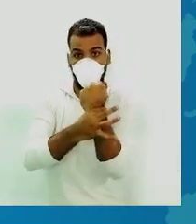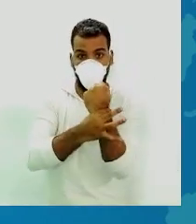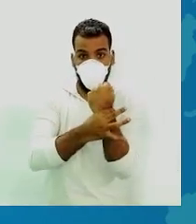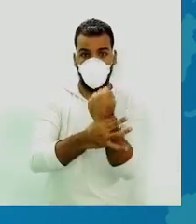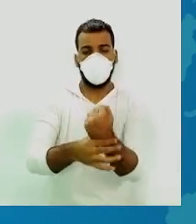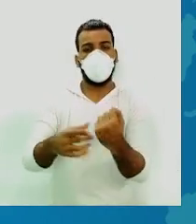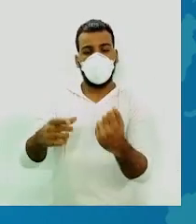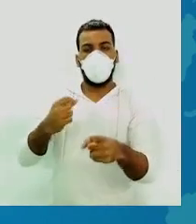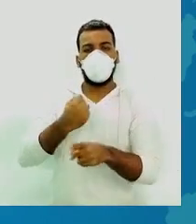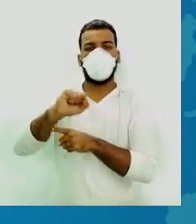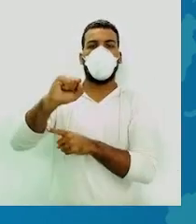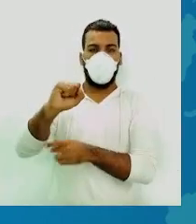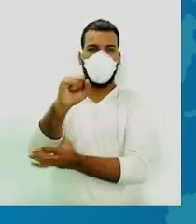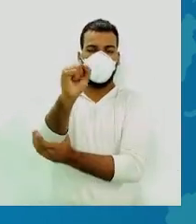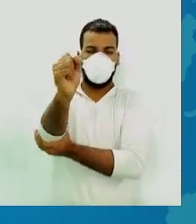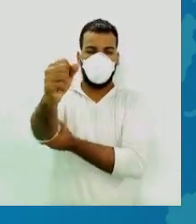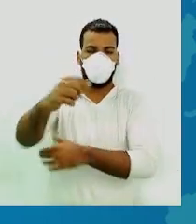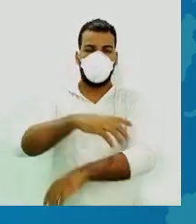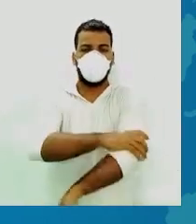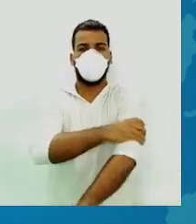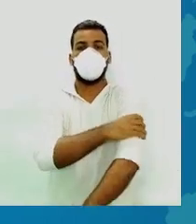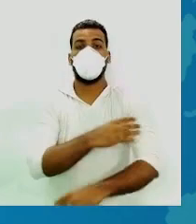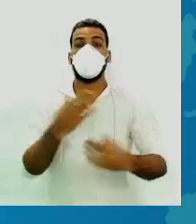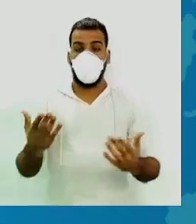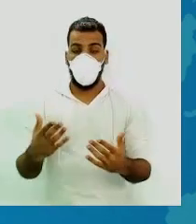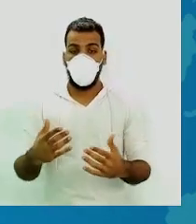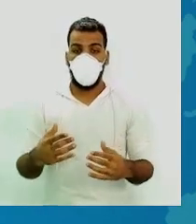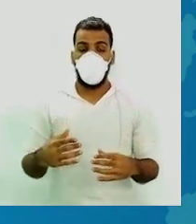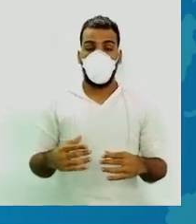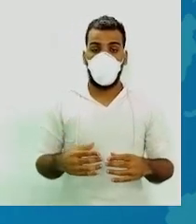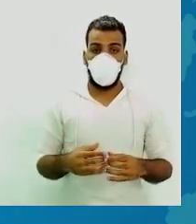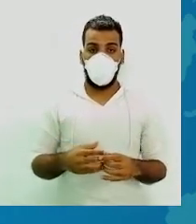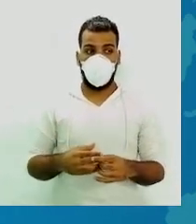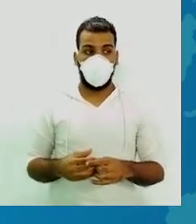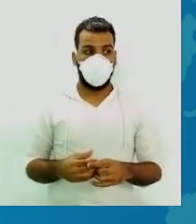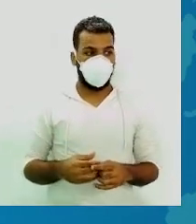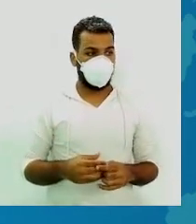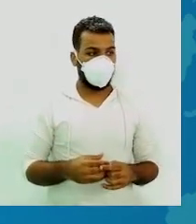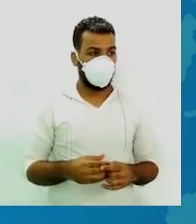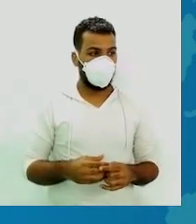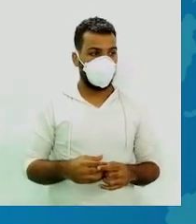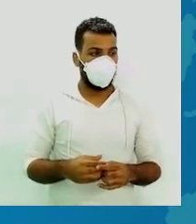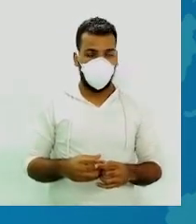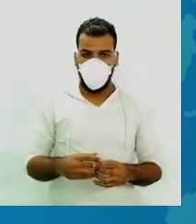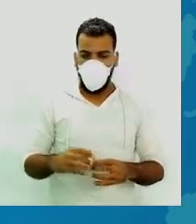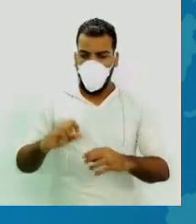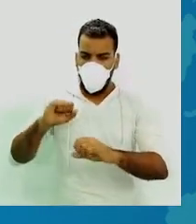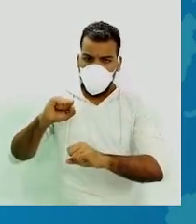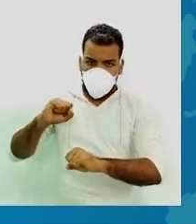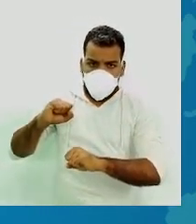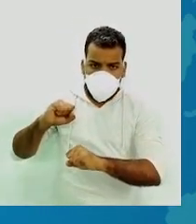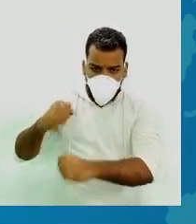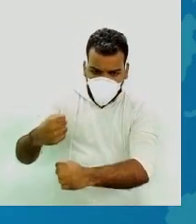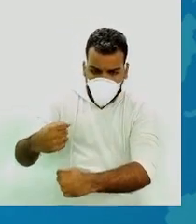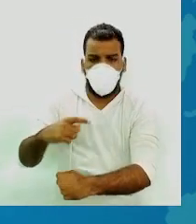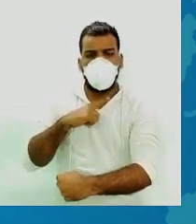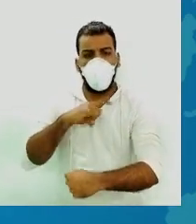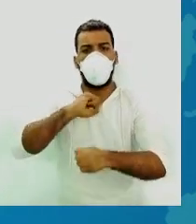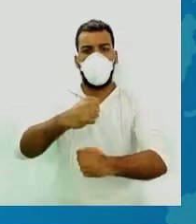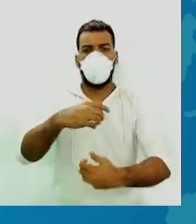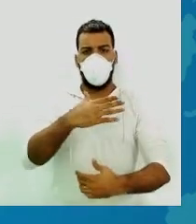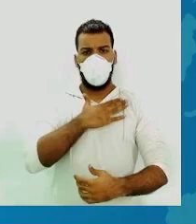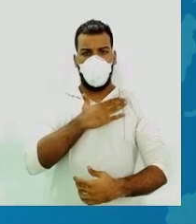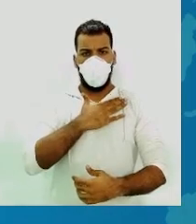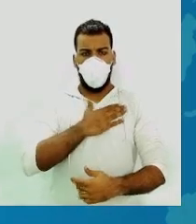da sociedade. Então, o verdadeiro sentido do poder, ou de ter o poder em mãos